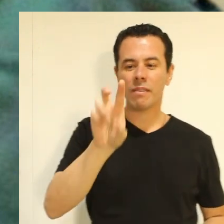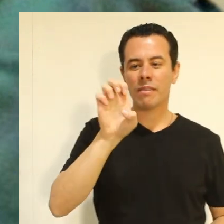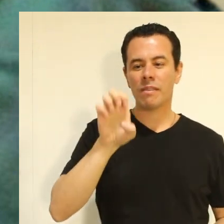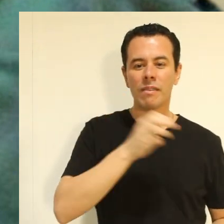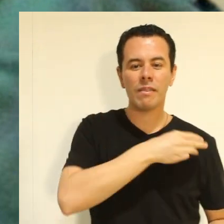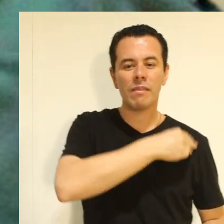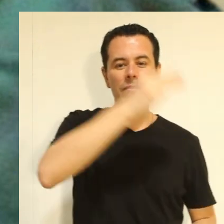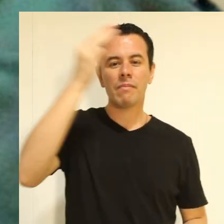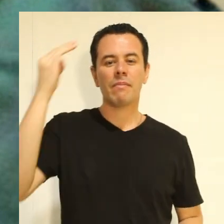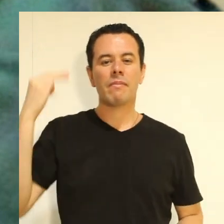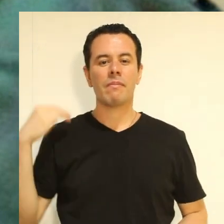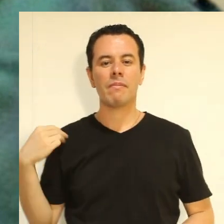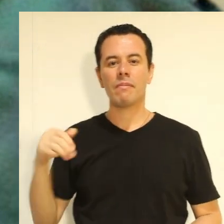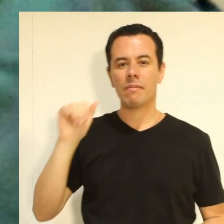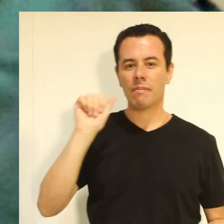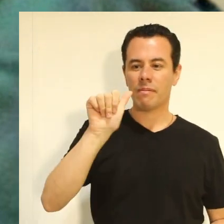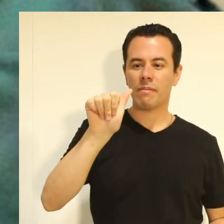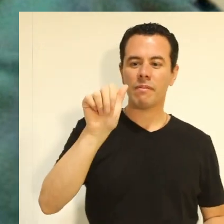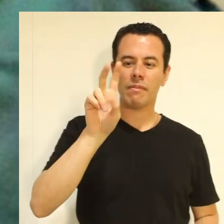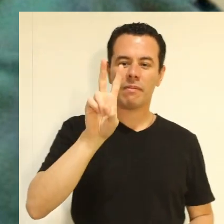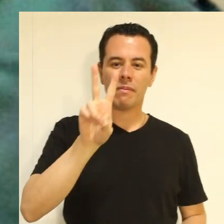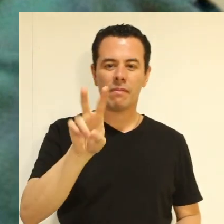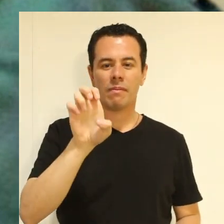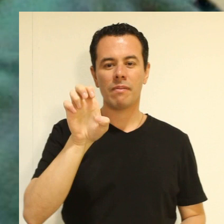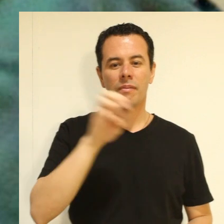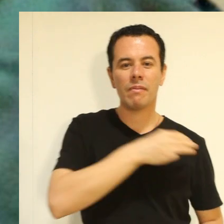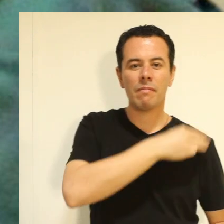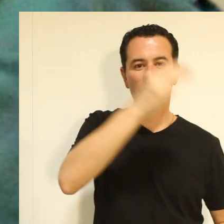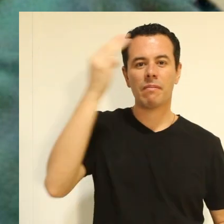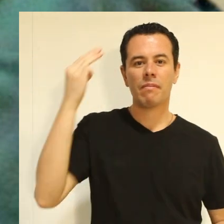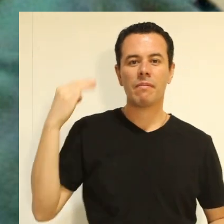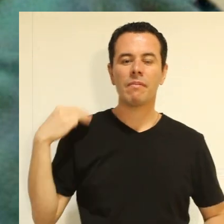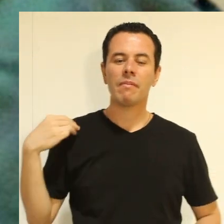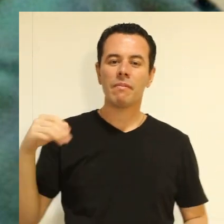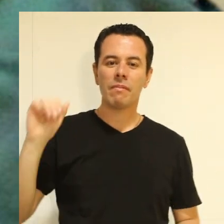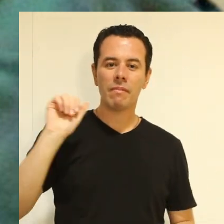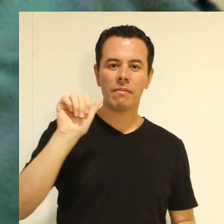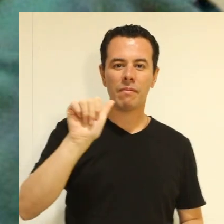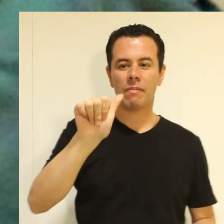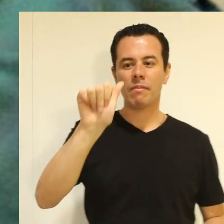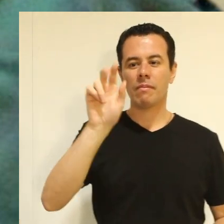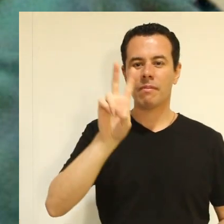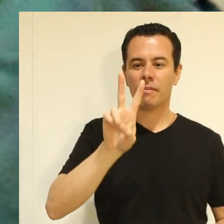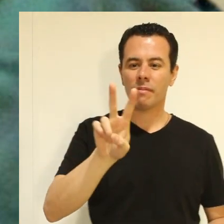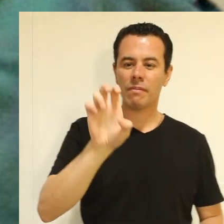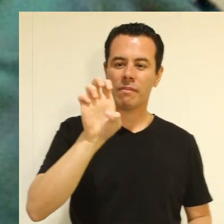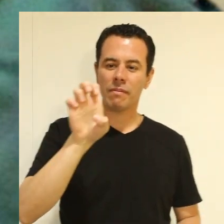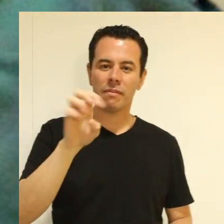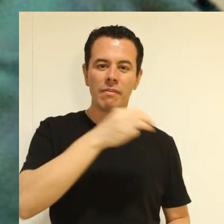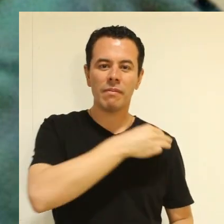Ave Maria, Ave Maria,